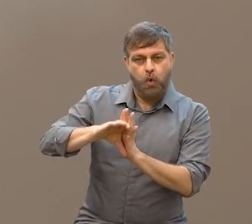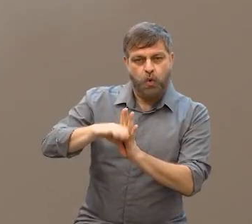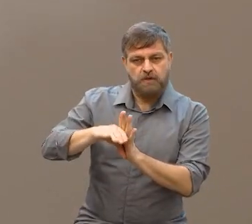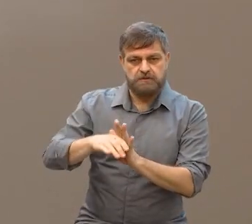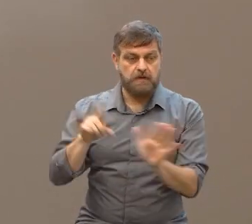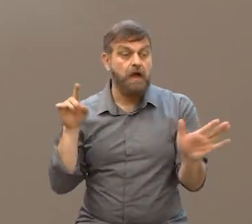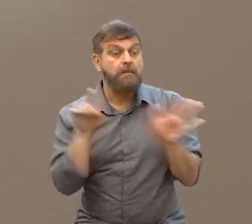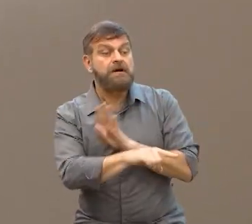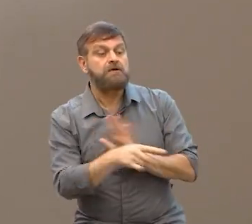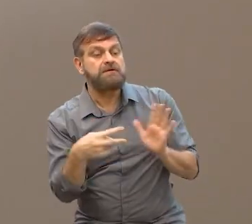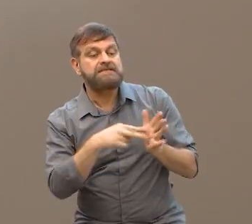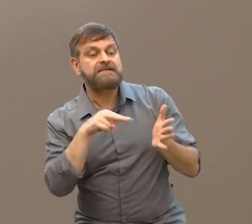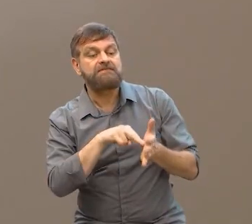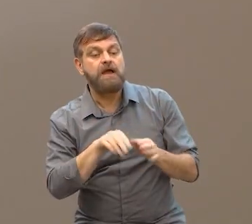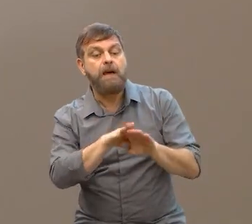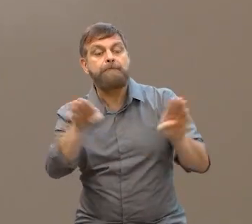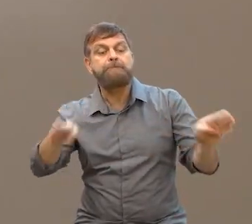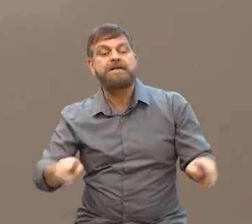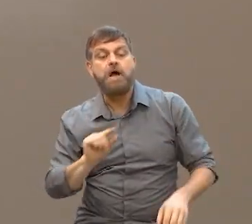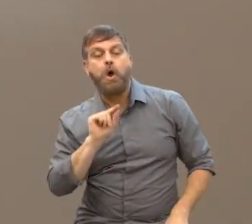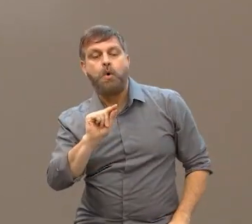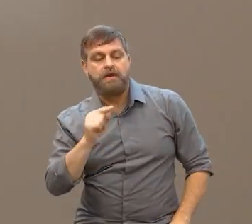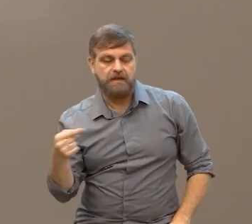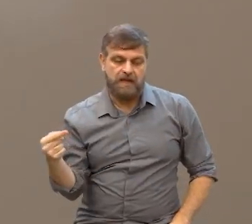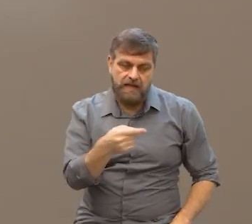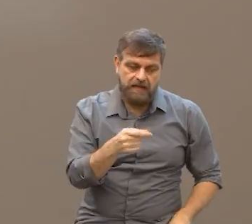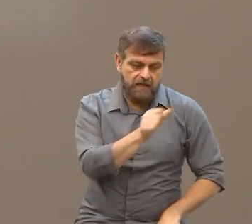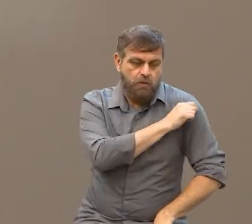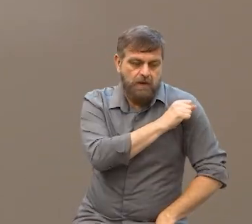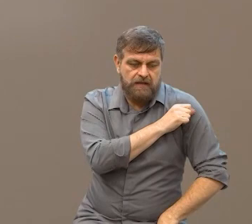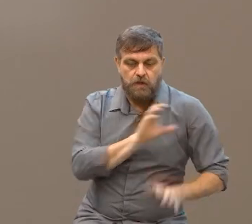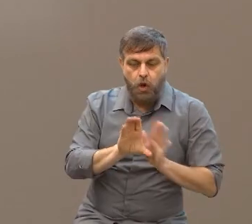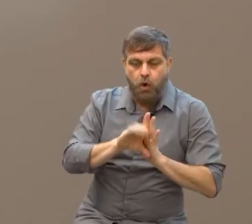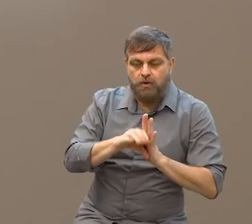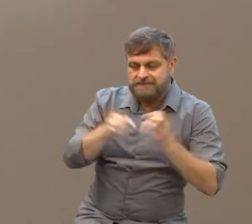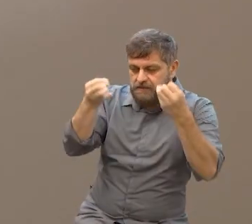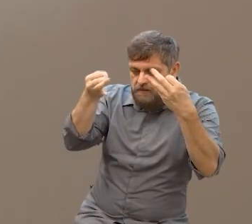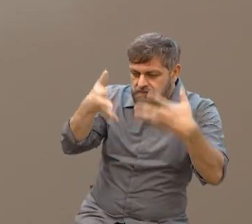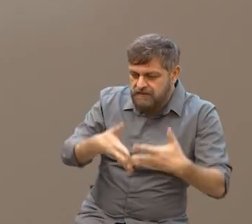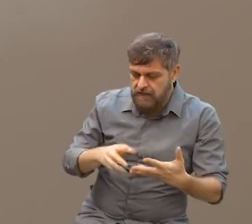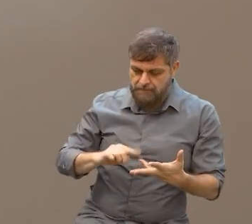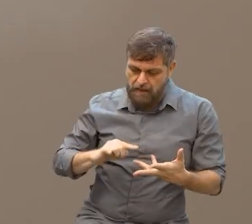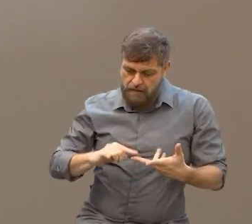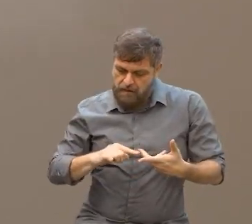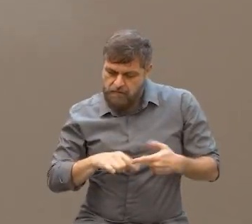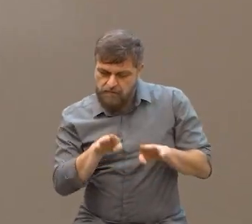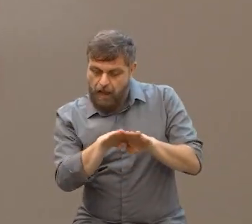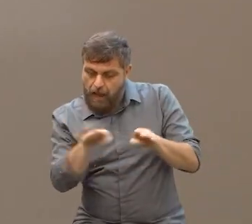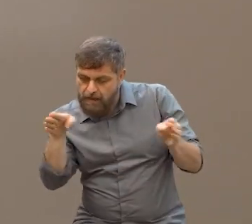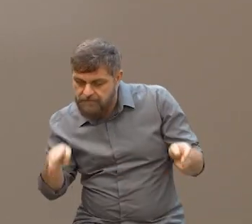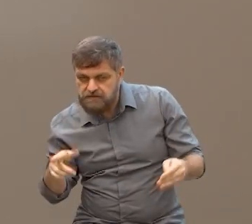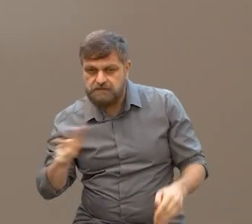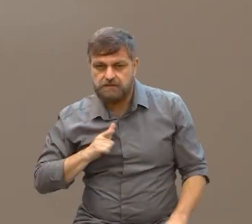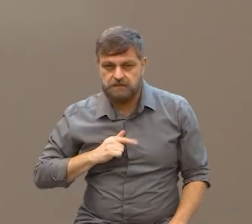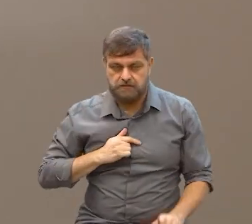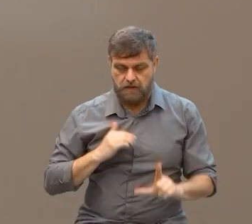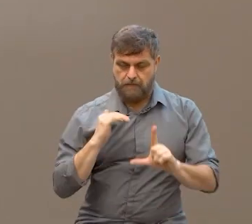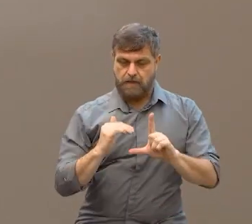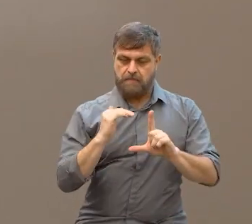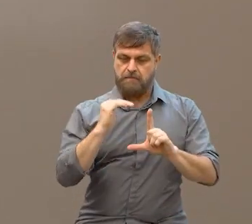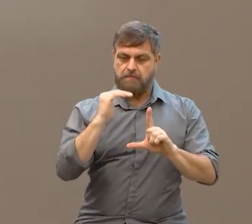te pergunto o que é uma mesa, que é você conceituar, né? Descrever. E o nível